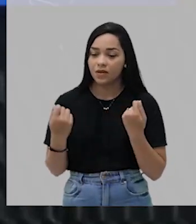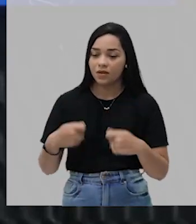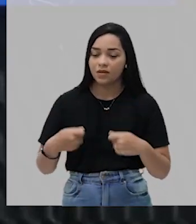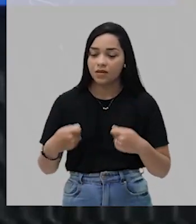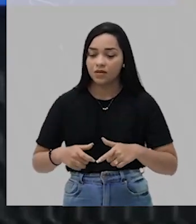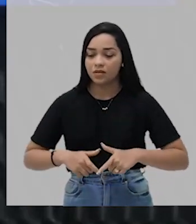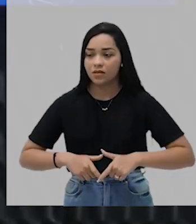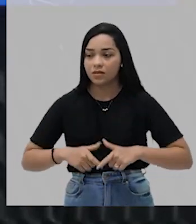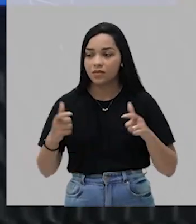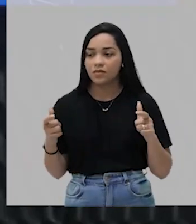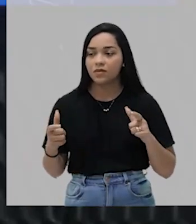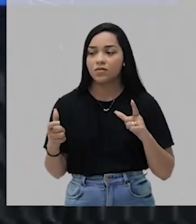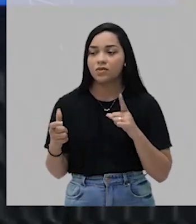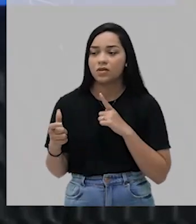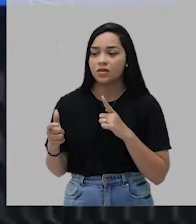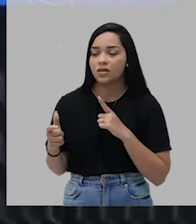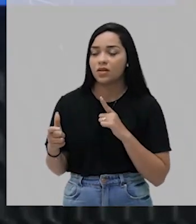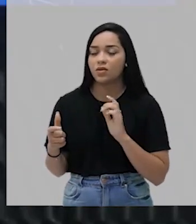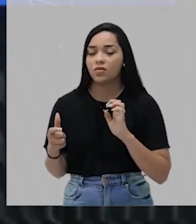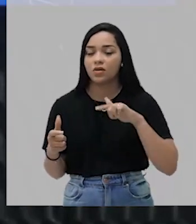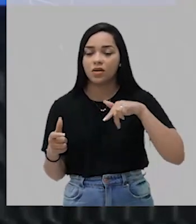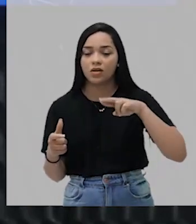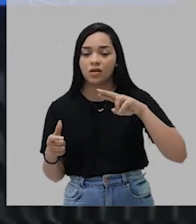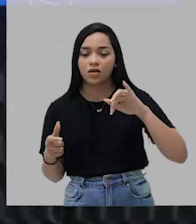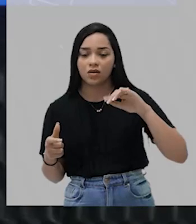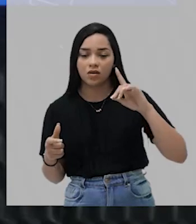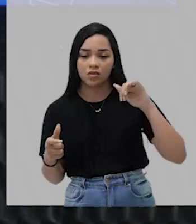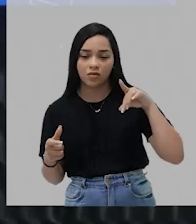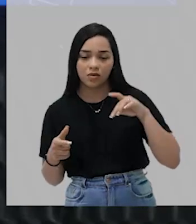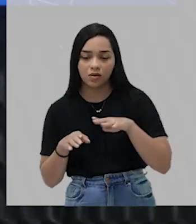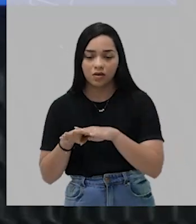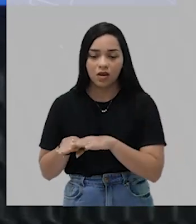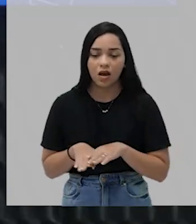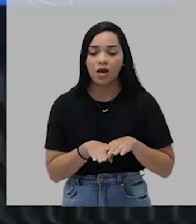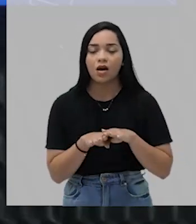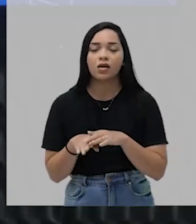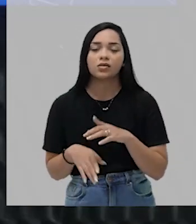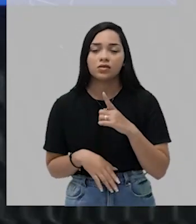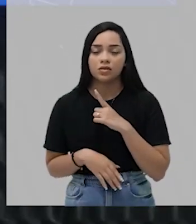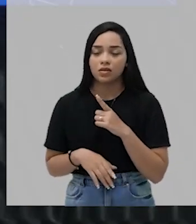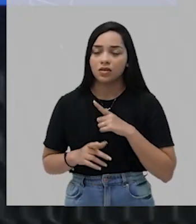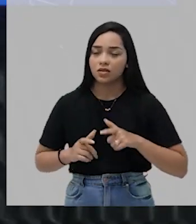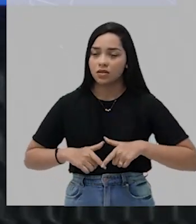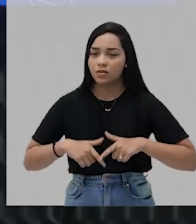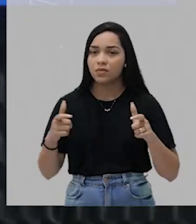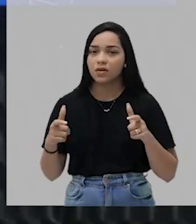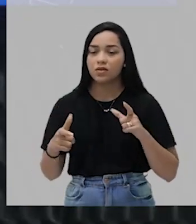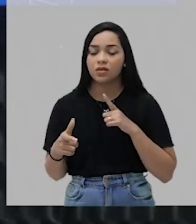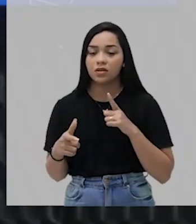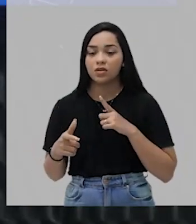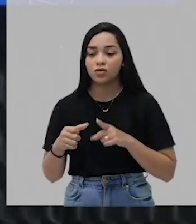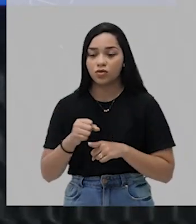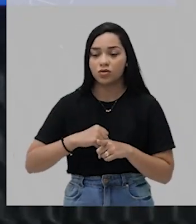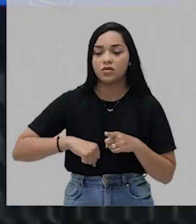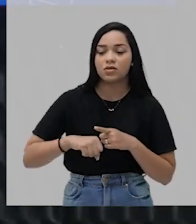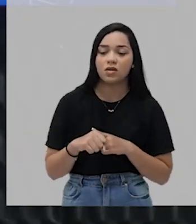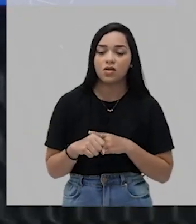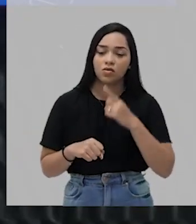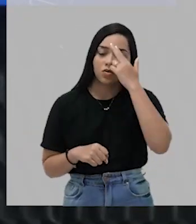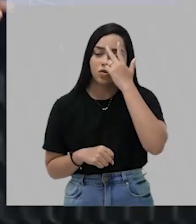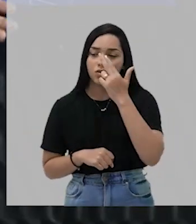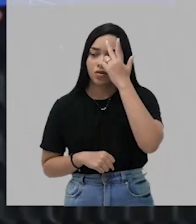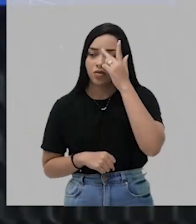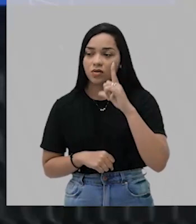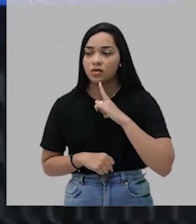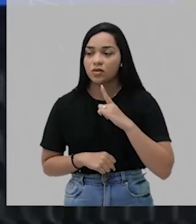de crescimento com equidade, com equilíbrio, esse crescimento com equilíbrio social, historicamente